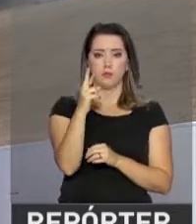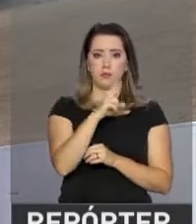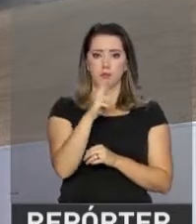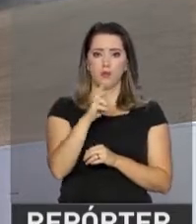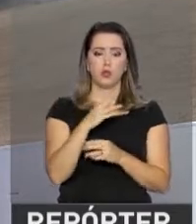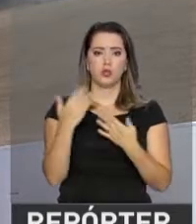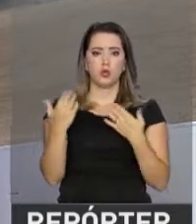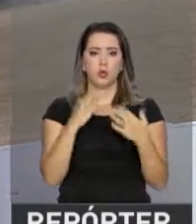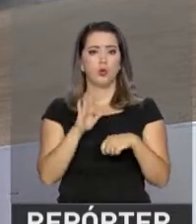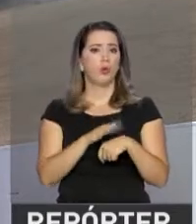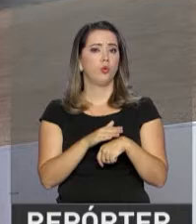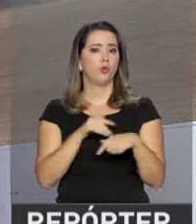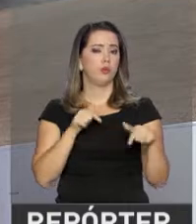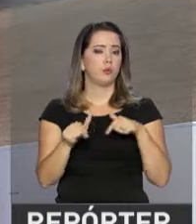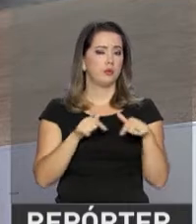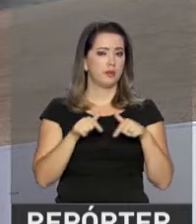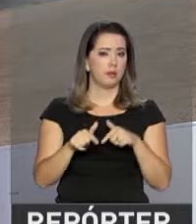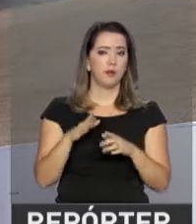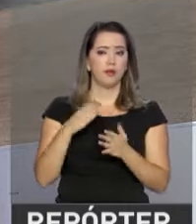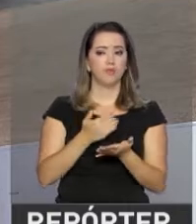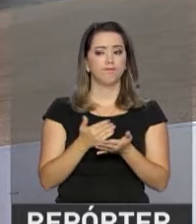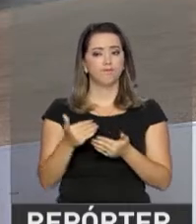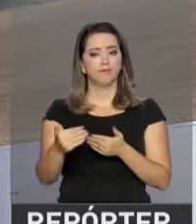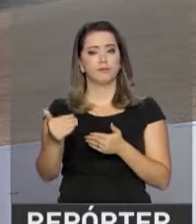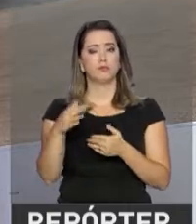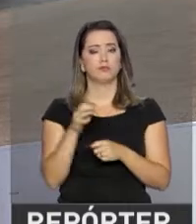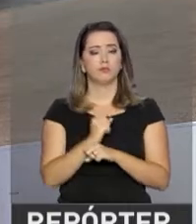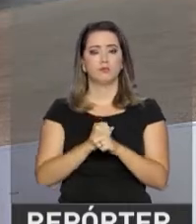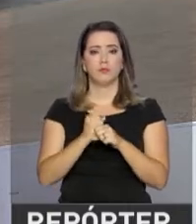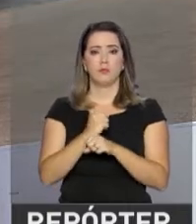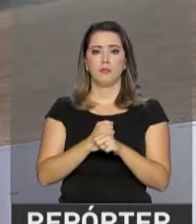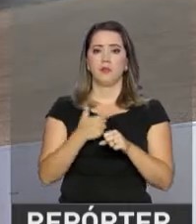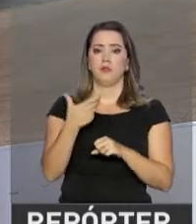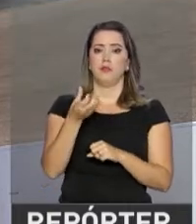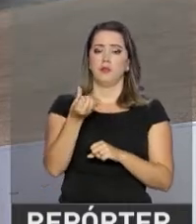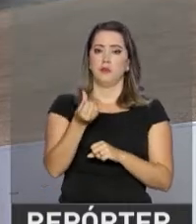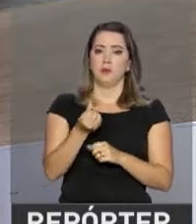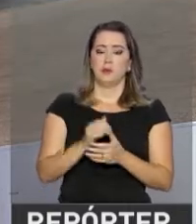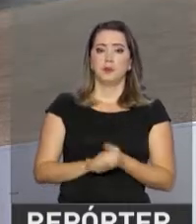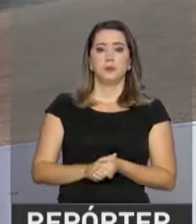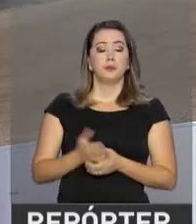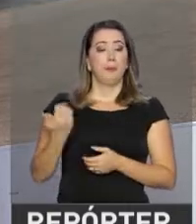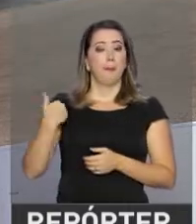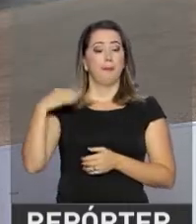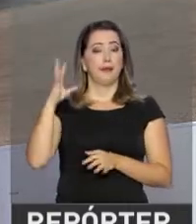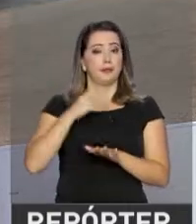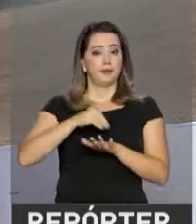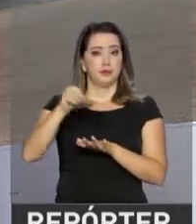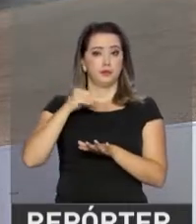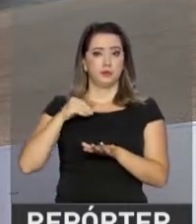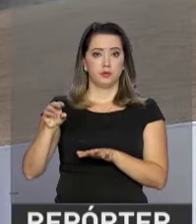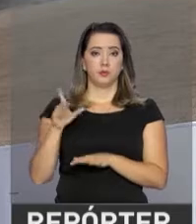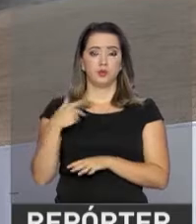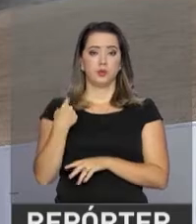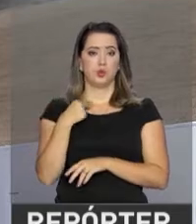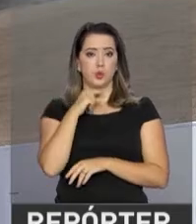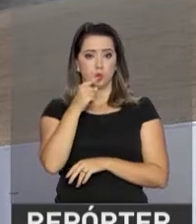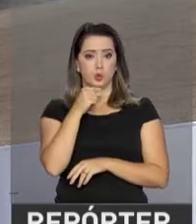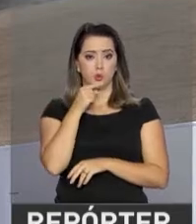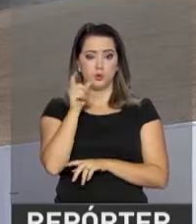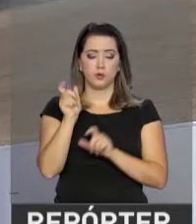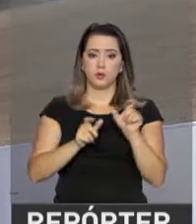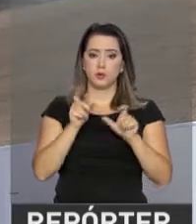com o tempo trabalhado esse período no ano de 2016 para mais informações ou tirar qualquer dúvida o